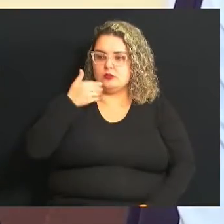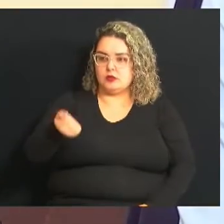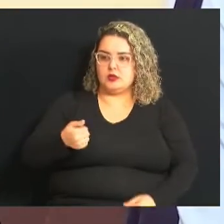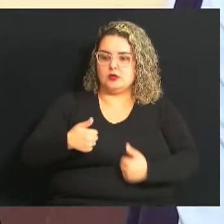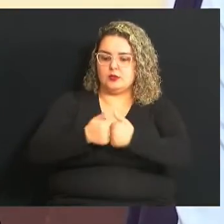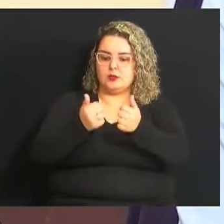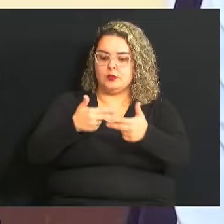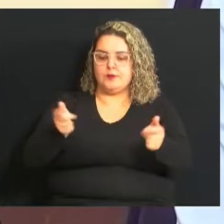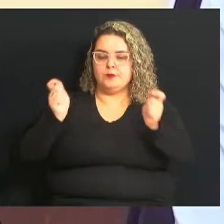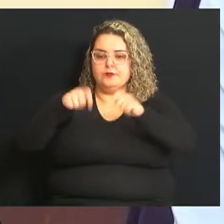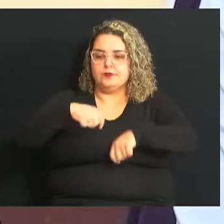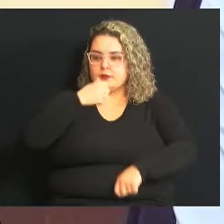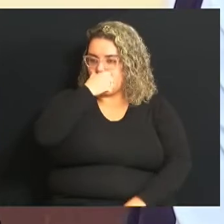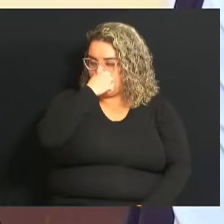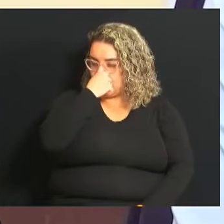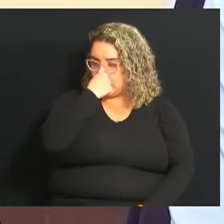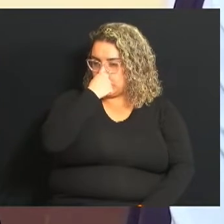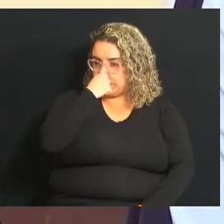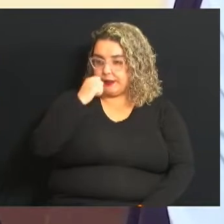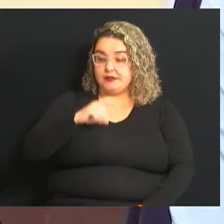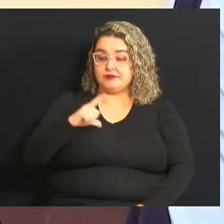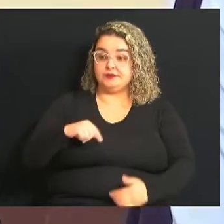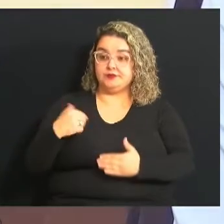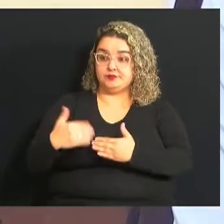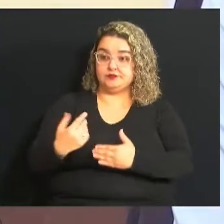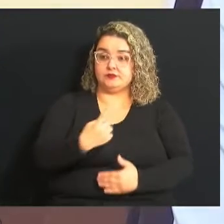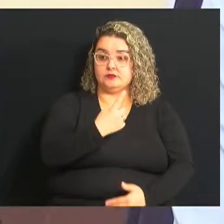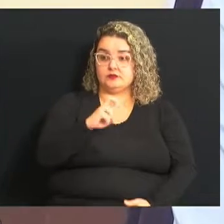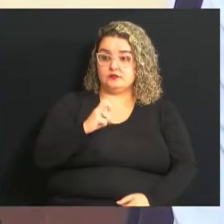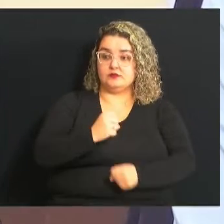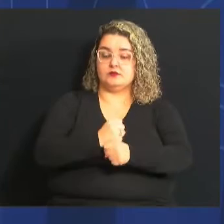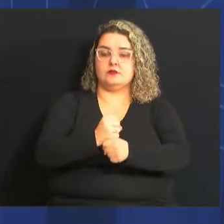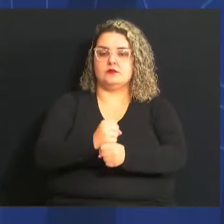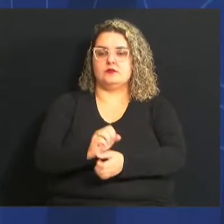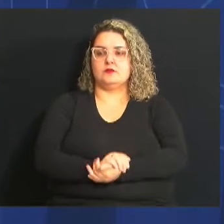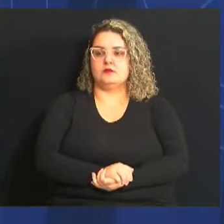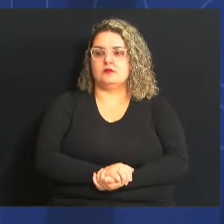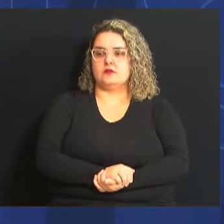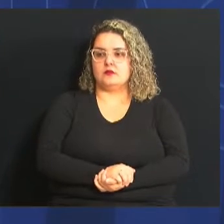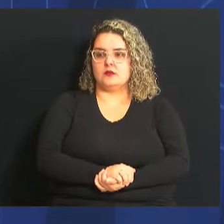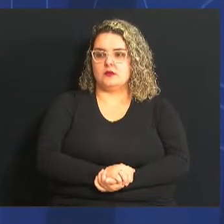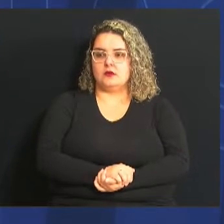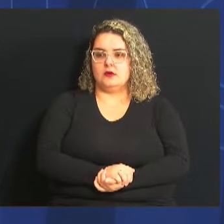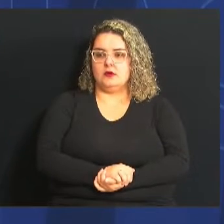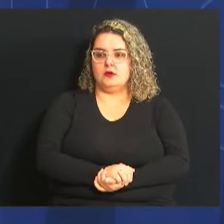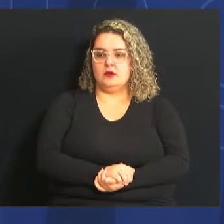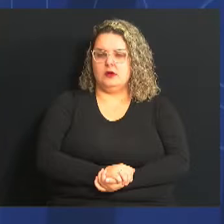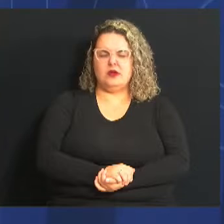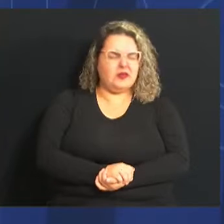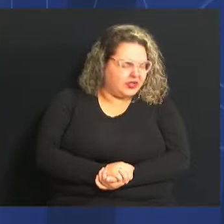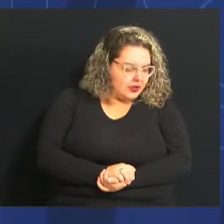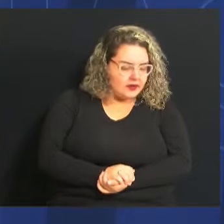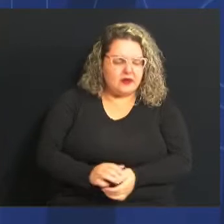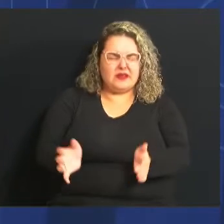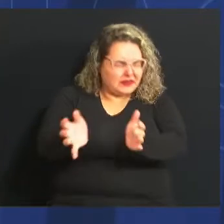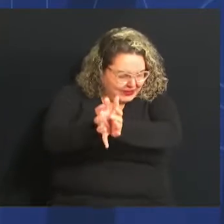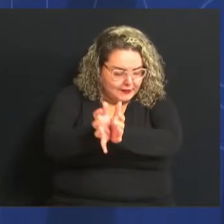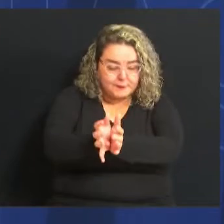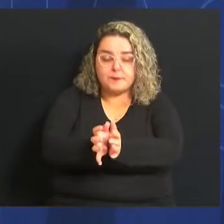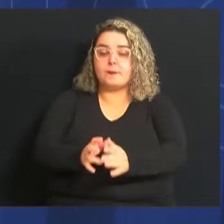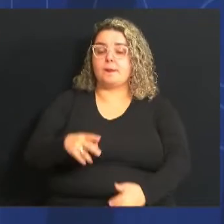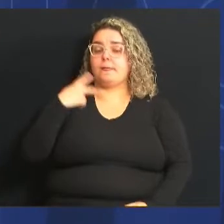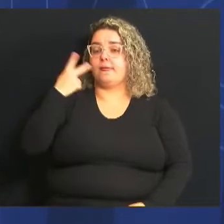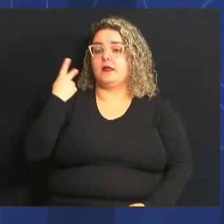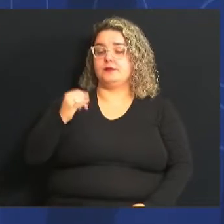possível que a gente vai ter nos próximos 15 anos. A Comissão Parlamentar de Inquérito para